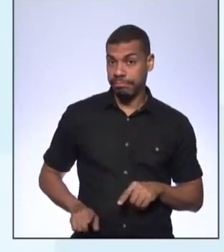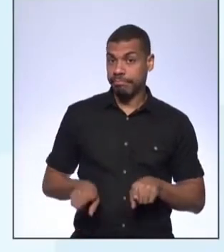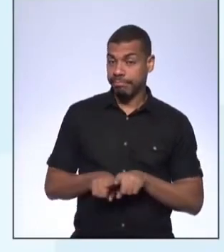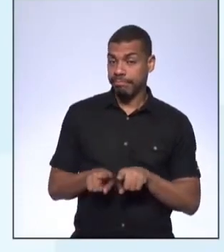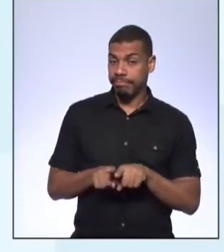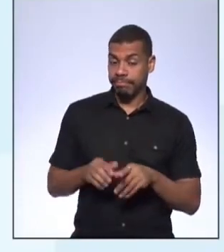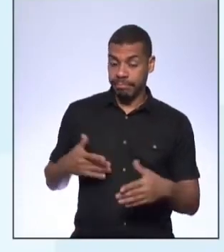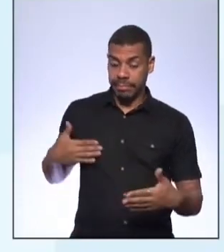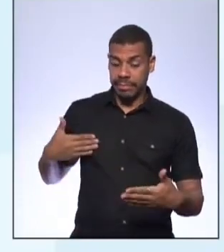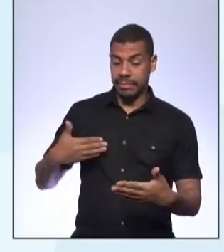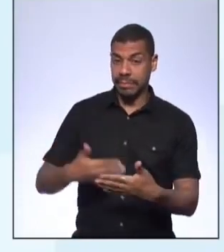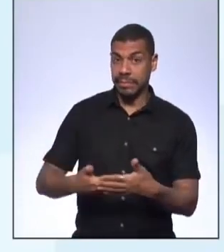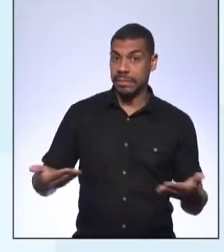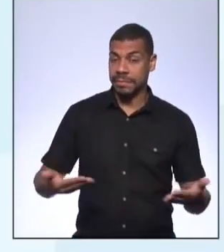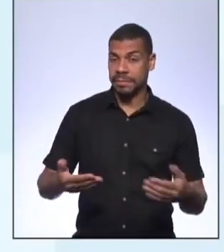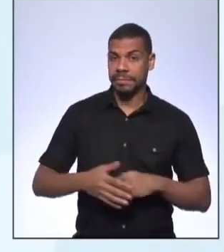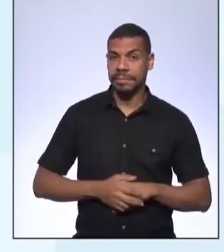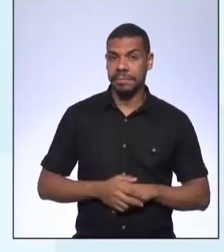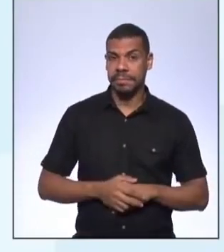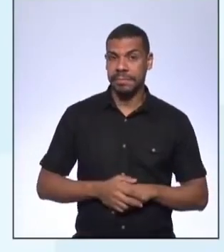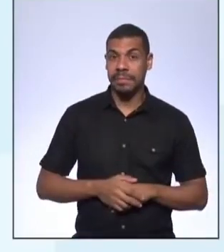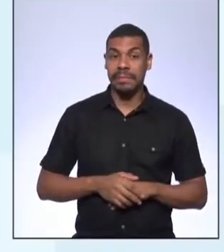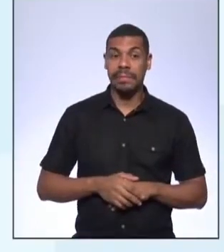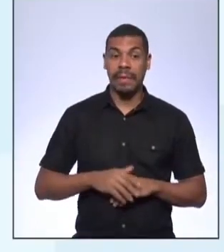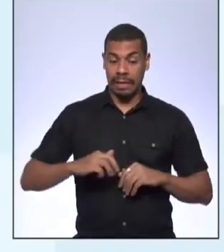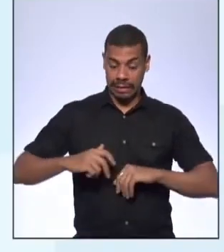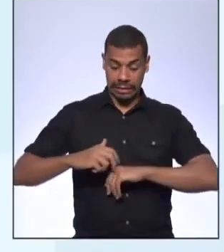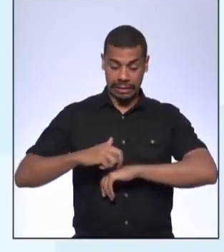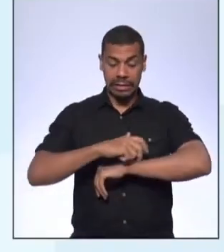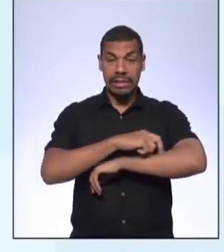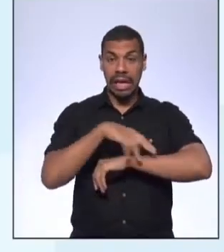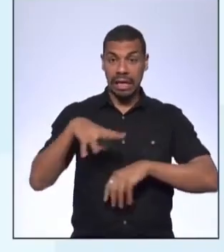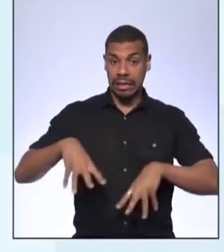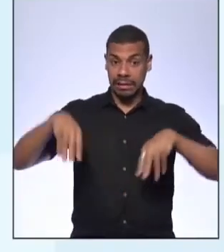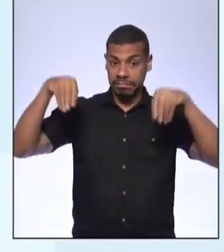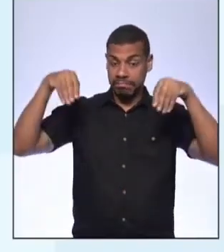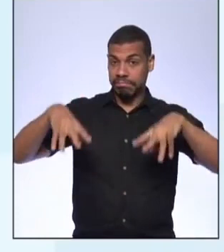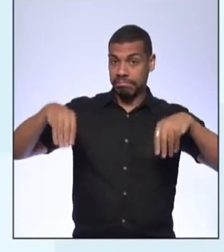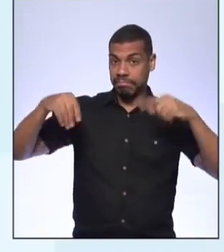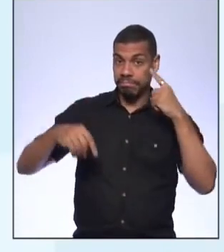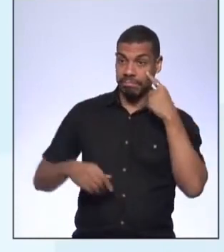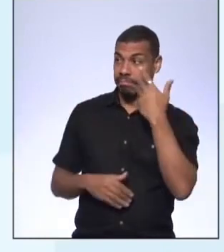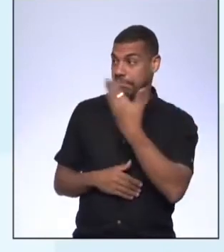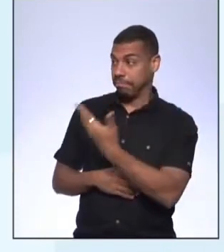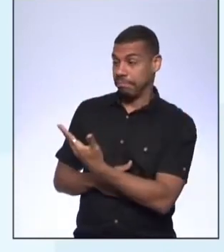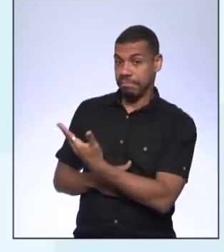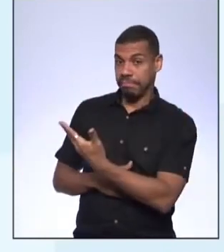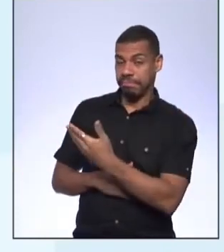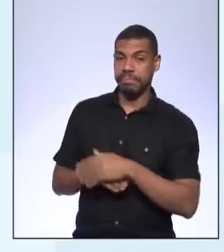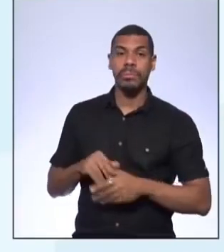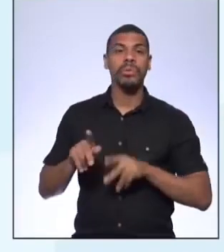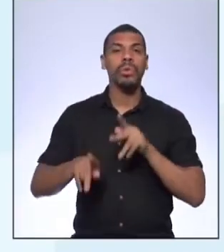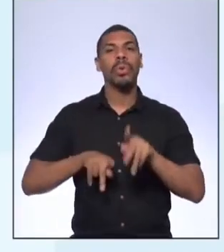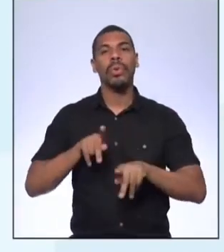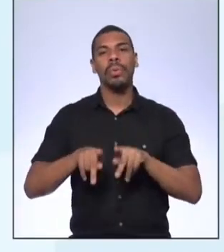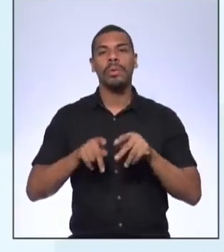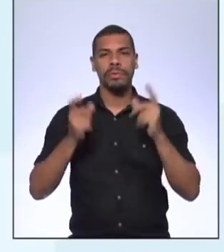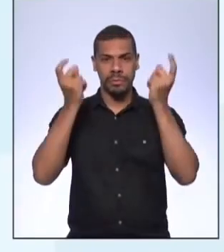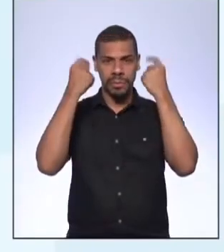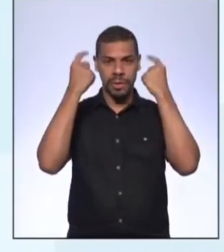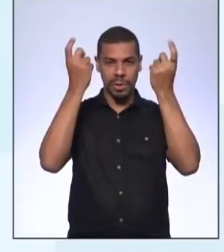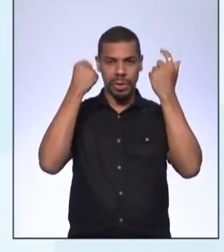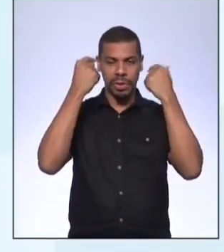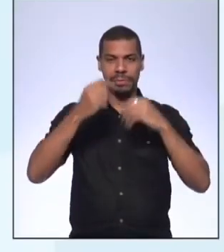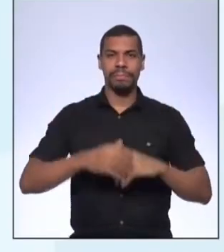o presente, tá? E é nas escadarias desse palácio que está a obra Epopeia do Povo